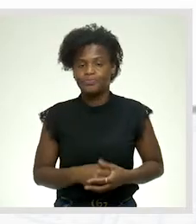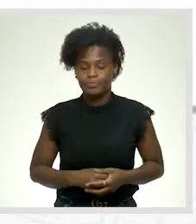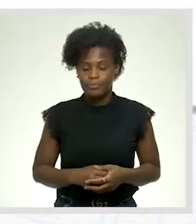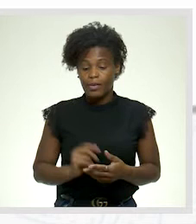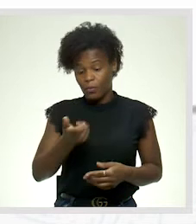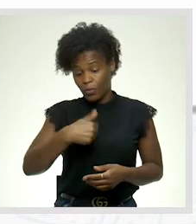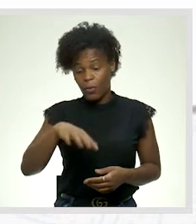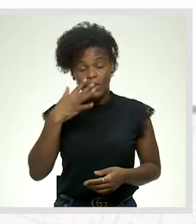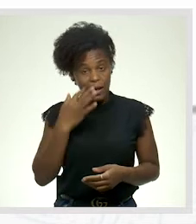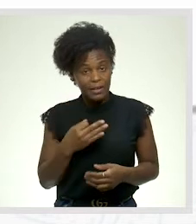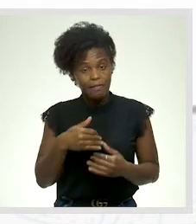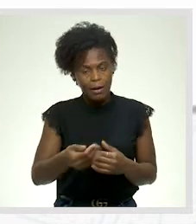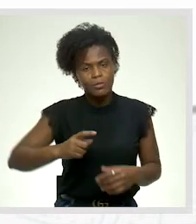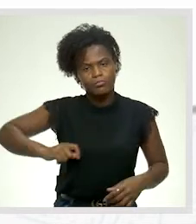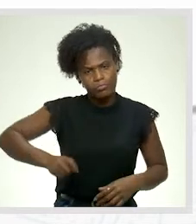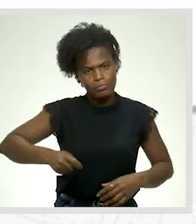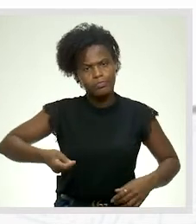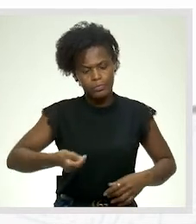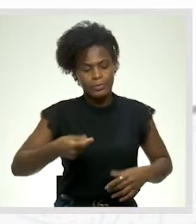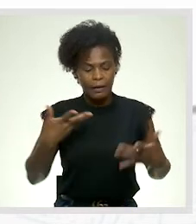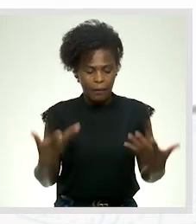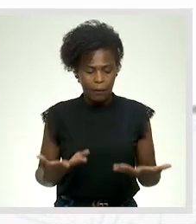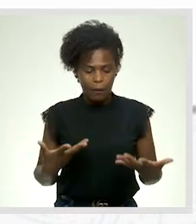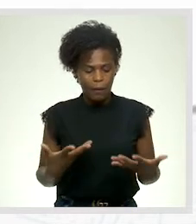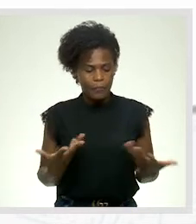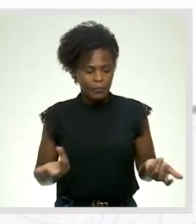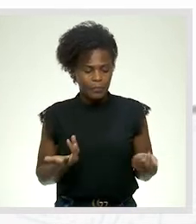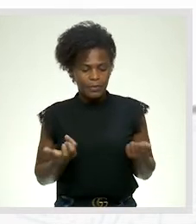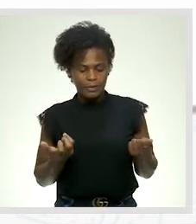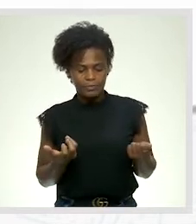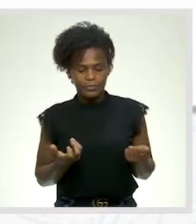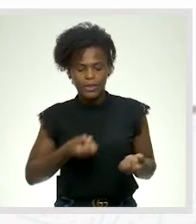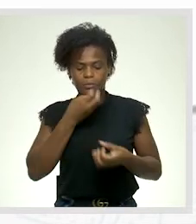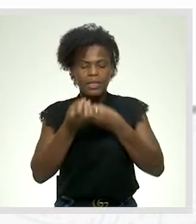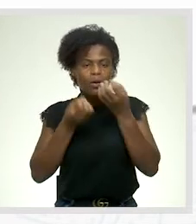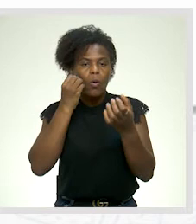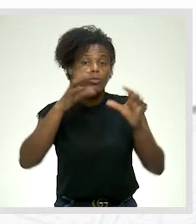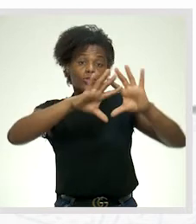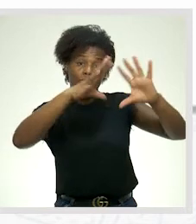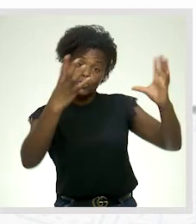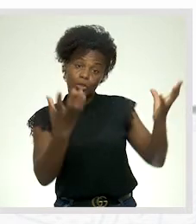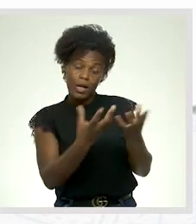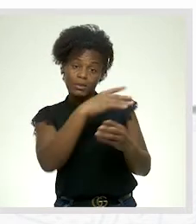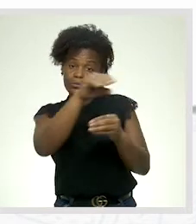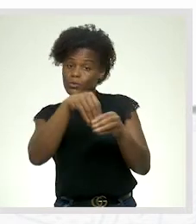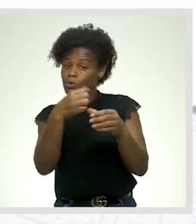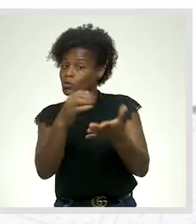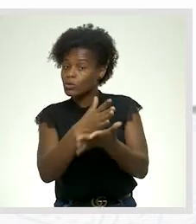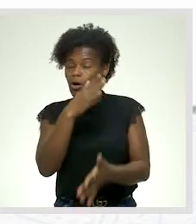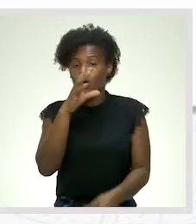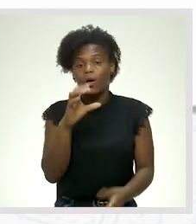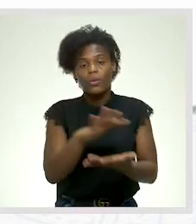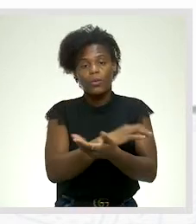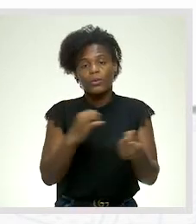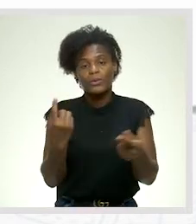Nós ainda vamos insistir desta feita, em termos de características gerais, que abrange não só a notícia, também